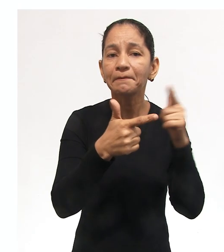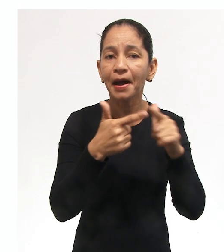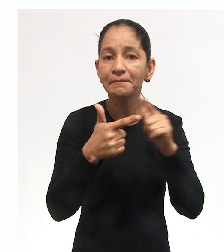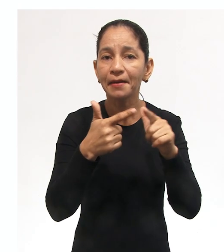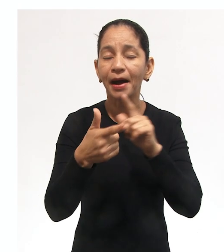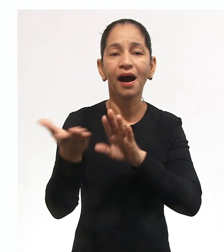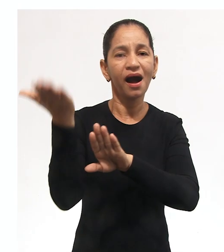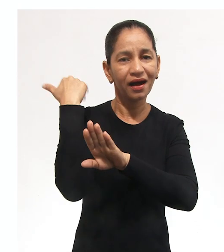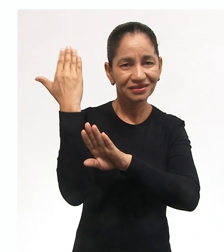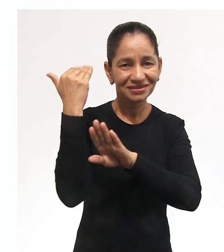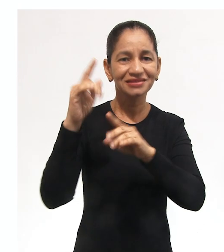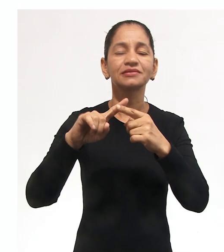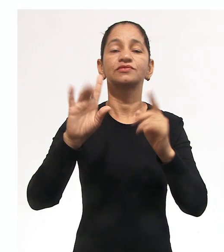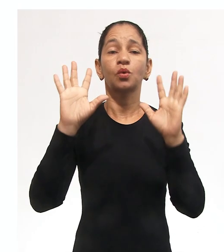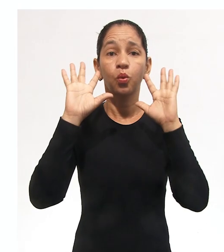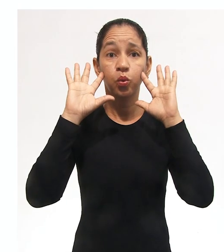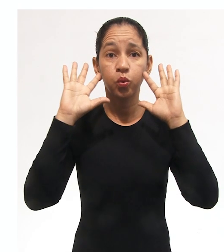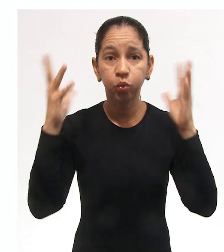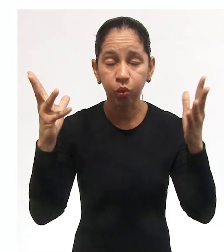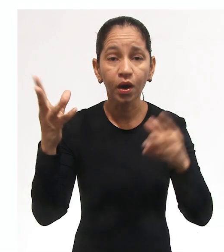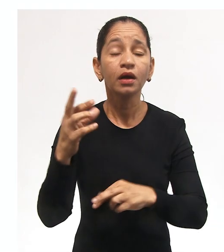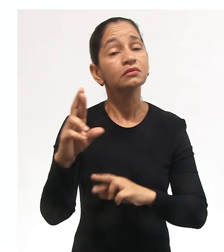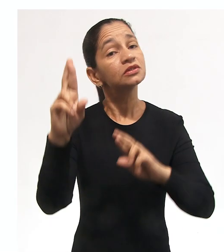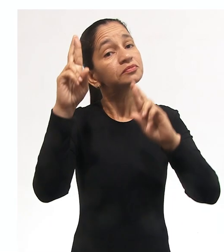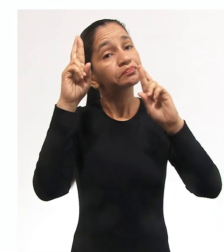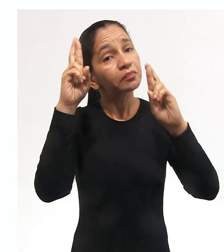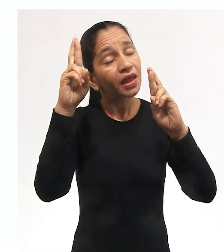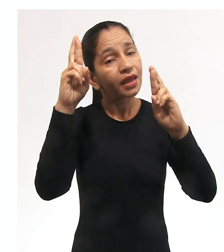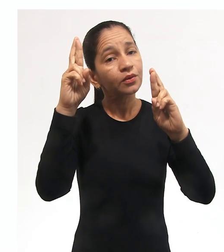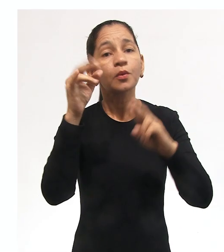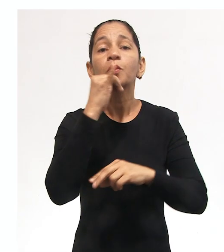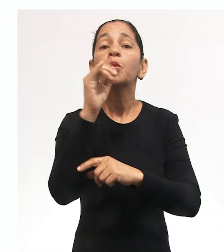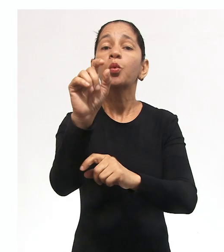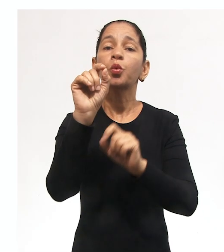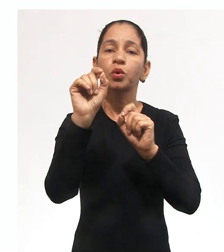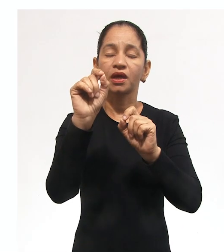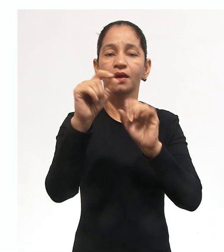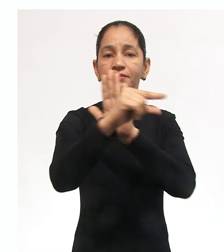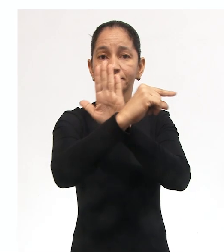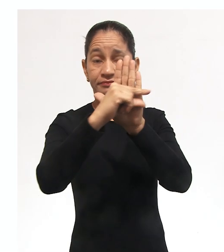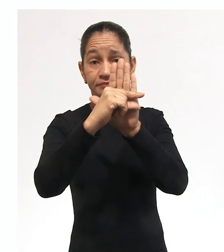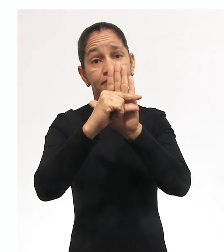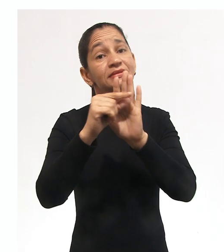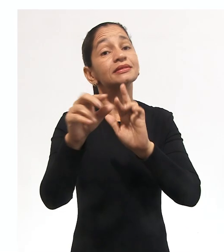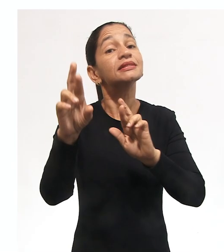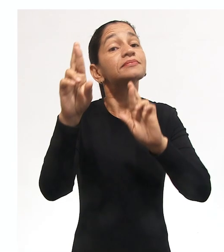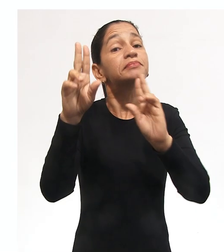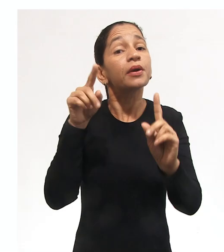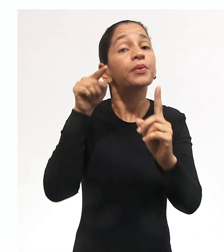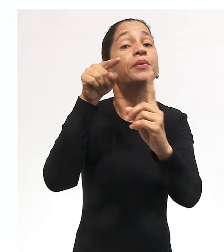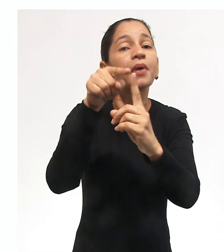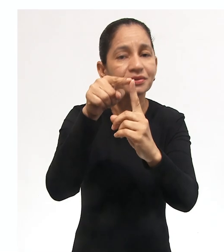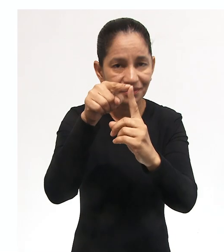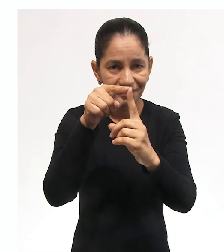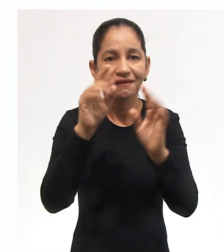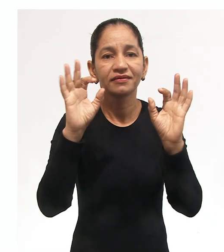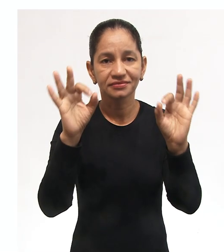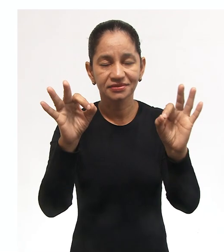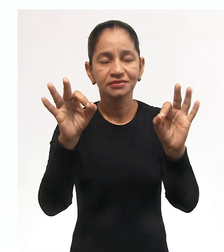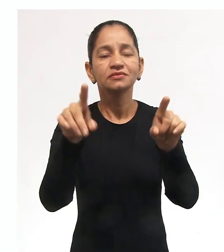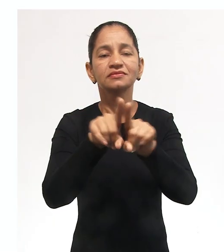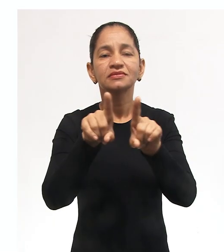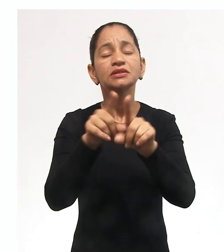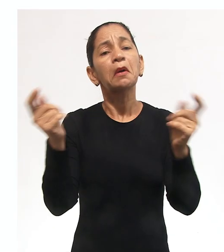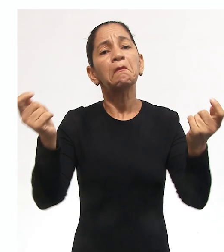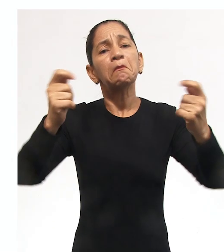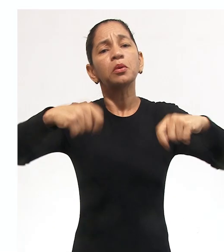Então, eu não tenho resultados. Eu tenho resultados esperados. Eu tenho o que eu espero atingir com a pesquisa. Tá? Então, é preciso